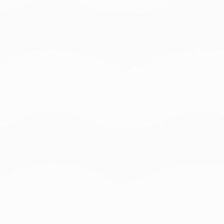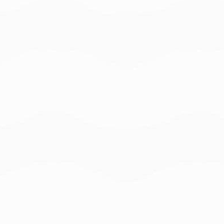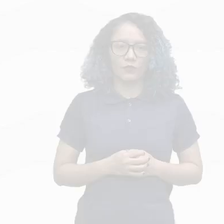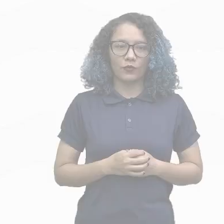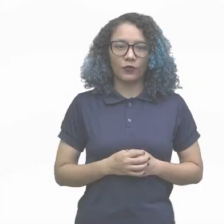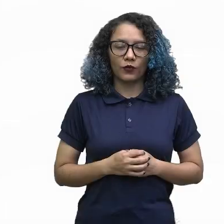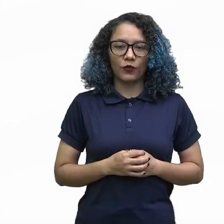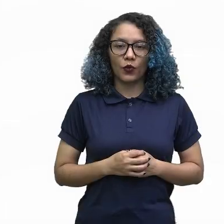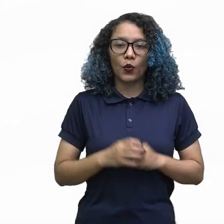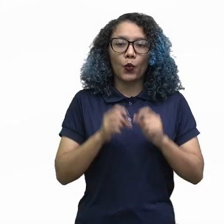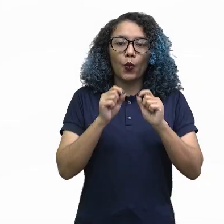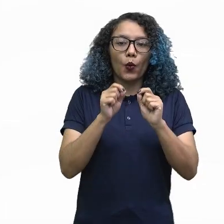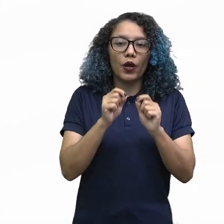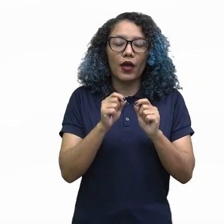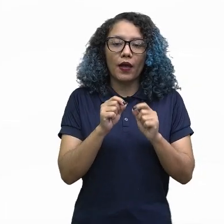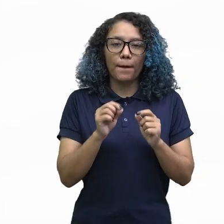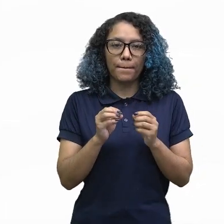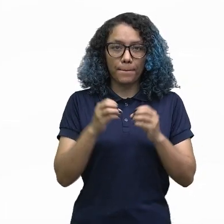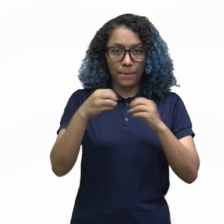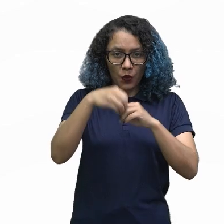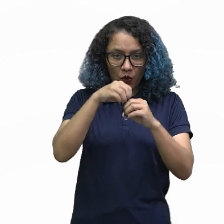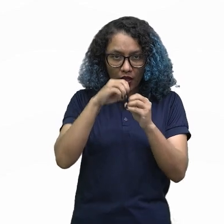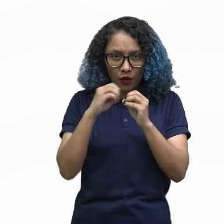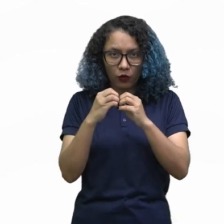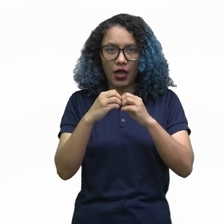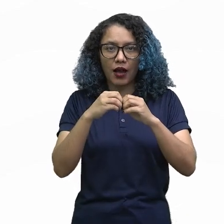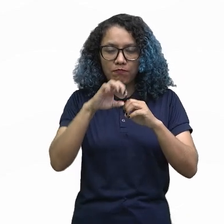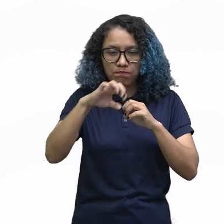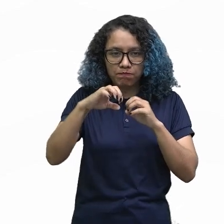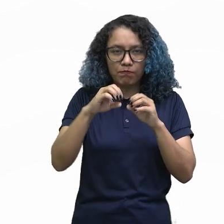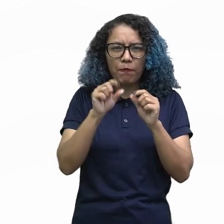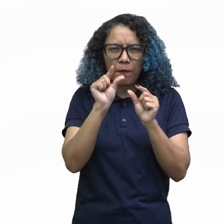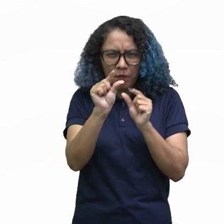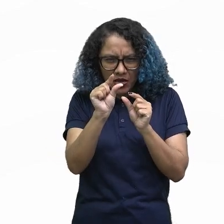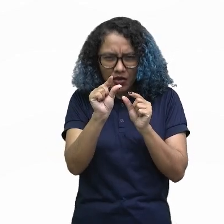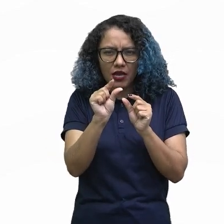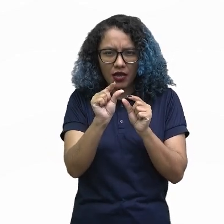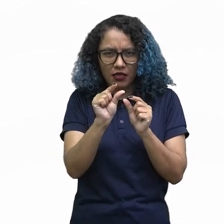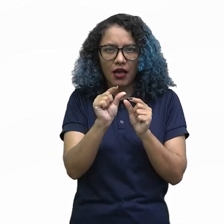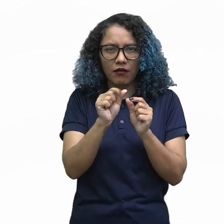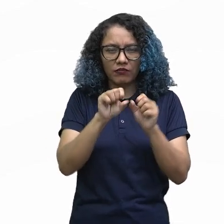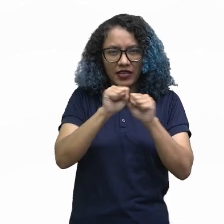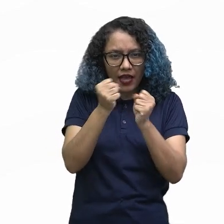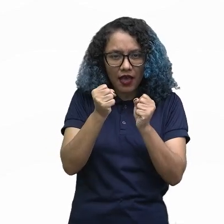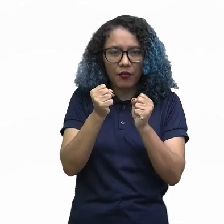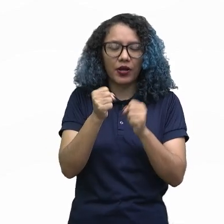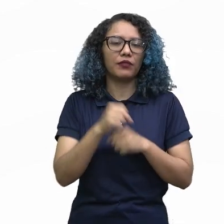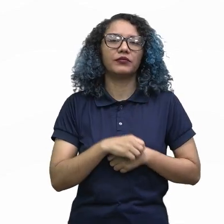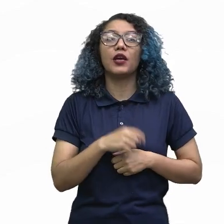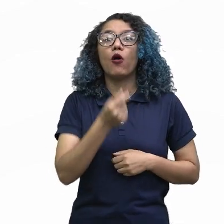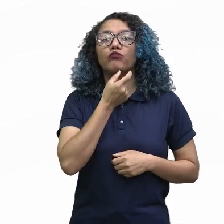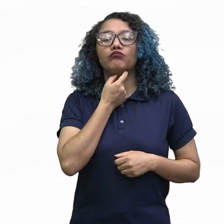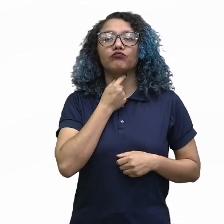a partir da mastigação, quando você engole o alimento, ele vai passar pelo esôfago até chegar lá no estômago, a gente tem a produção